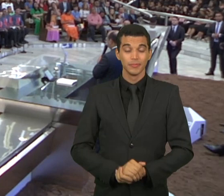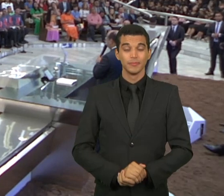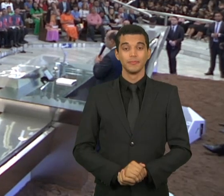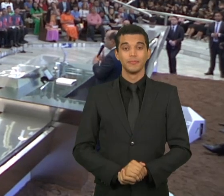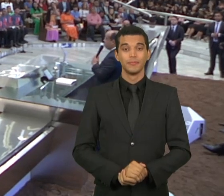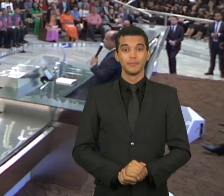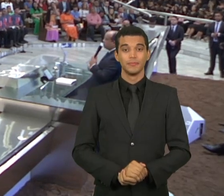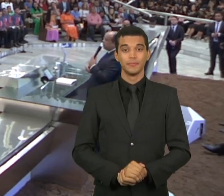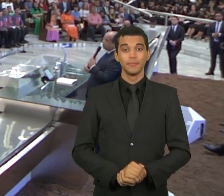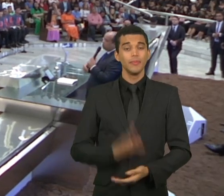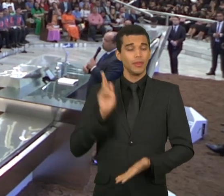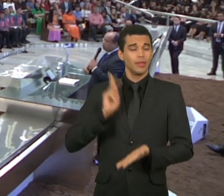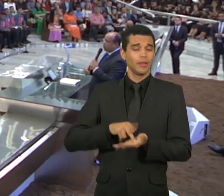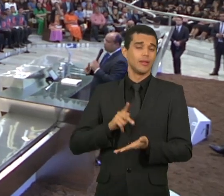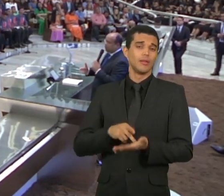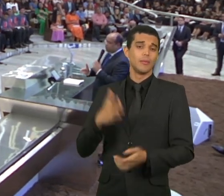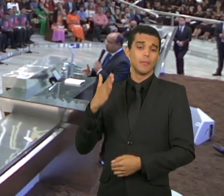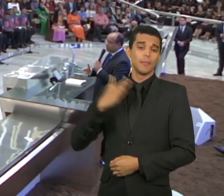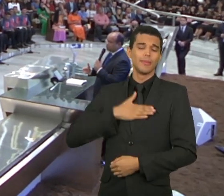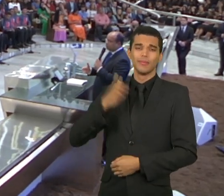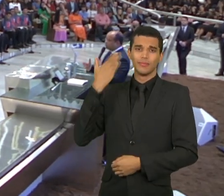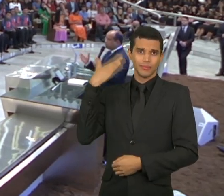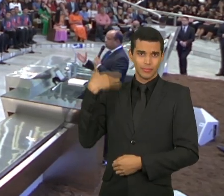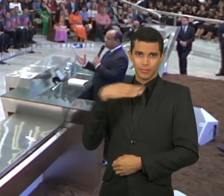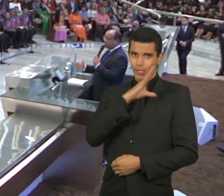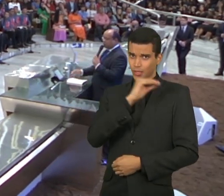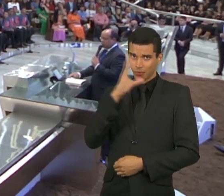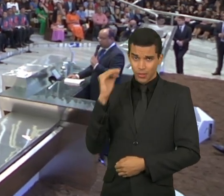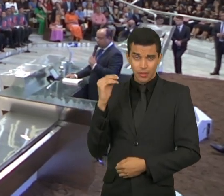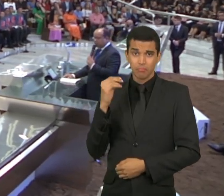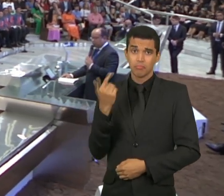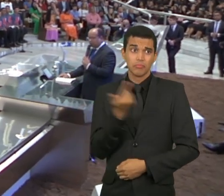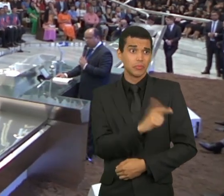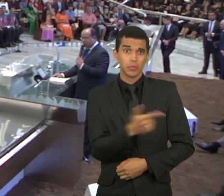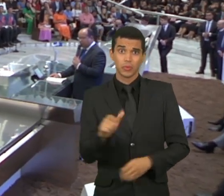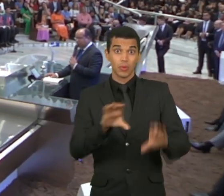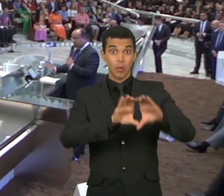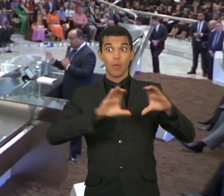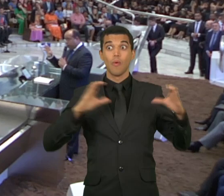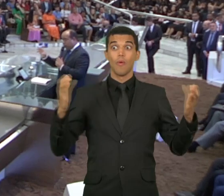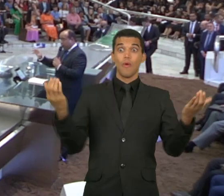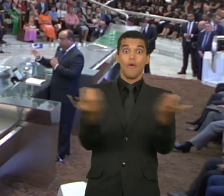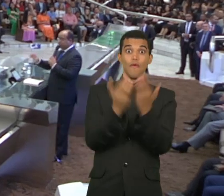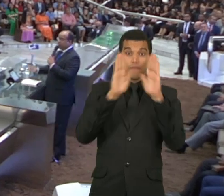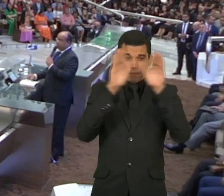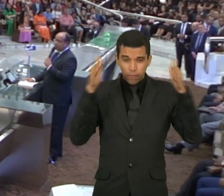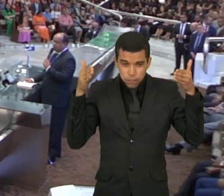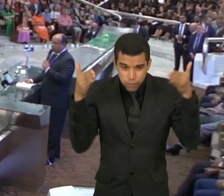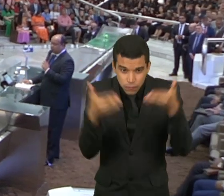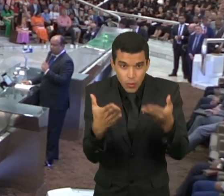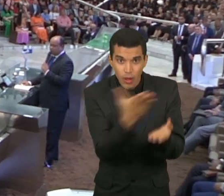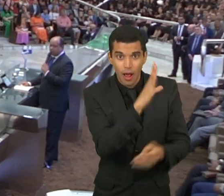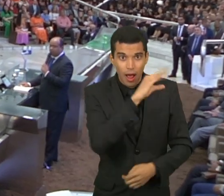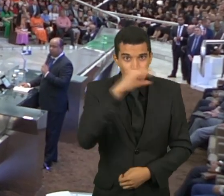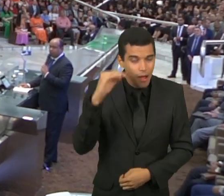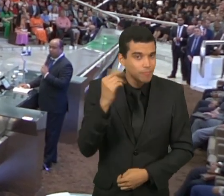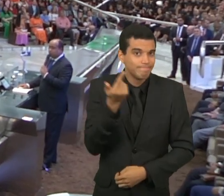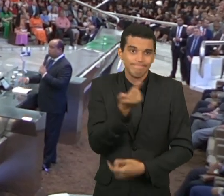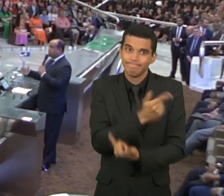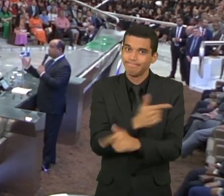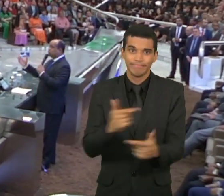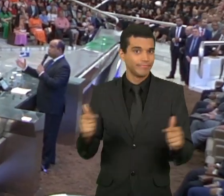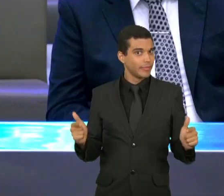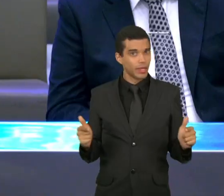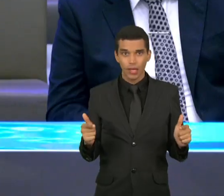Na verdade, no meu tempo de adolescente, nós não tínhamos esse tipo de trabalho focalizado para a adolescência.